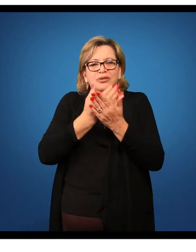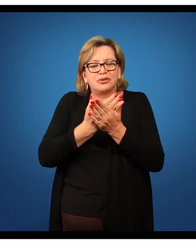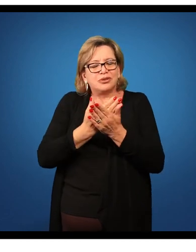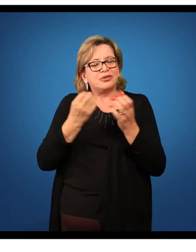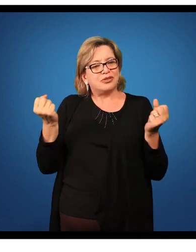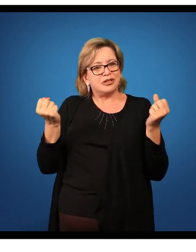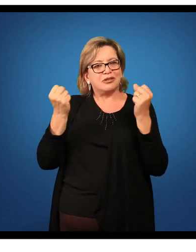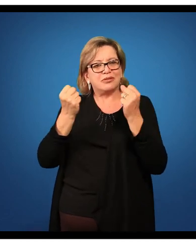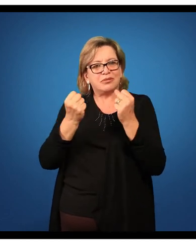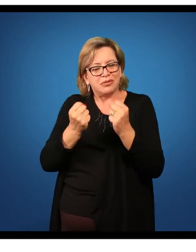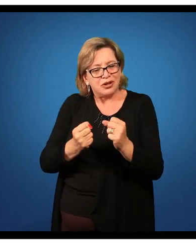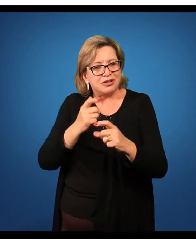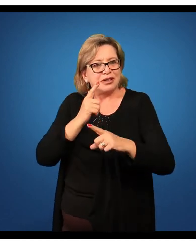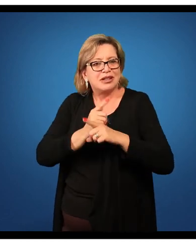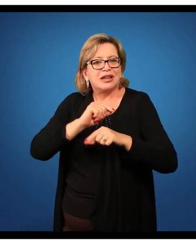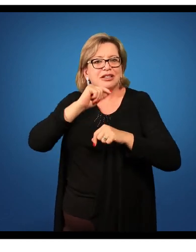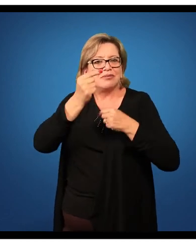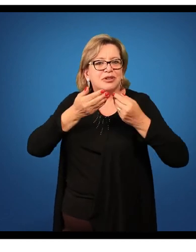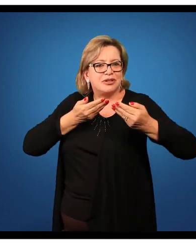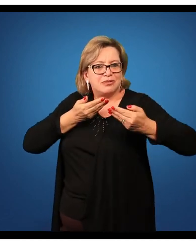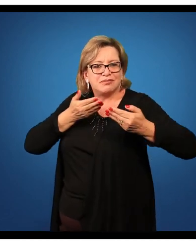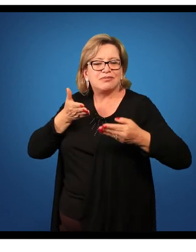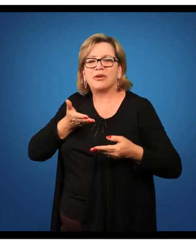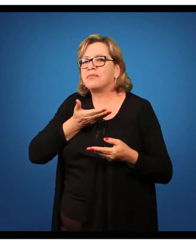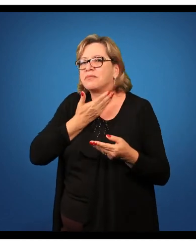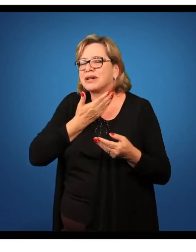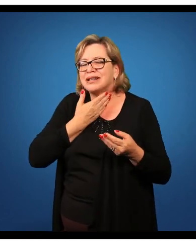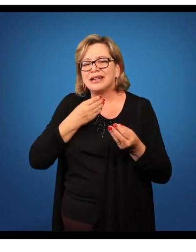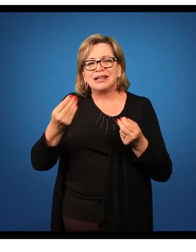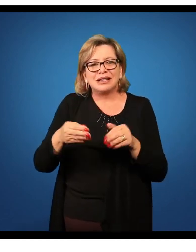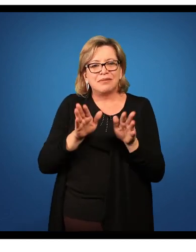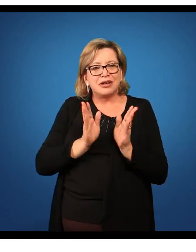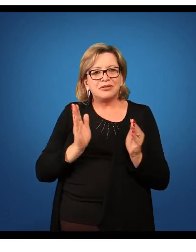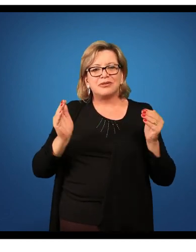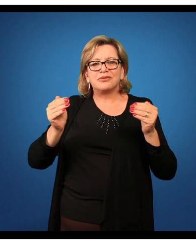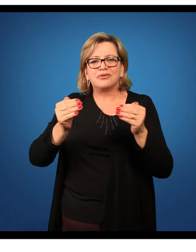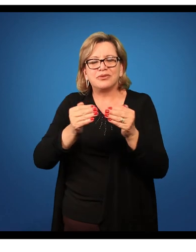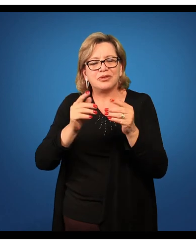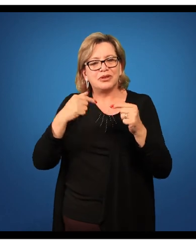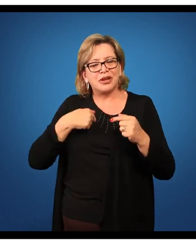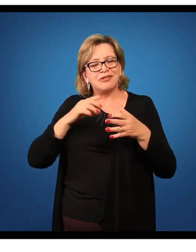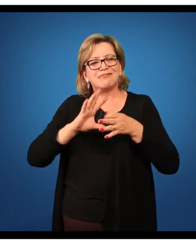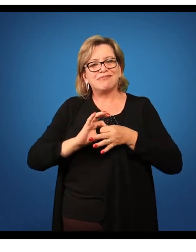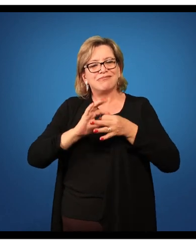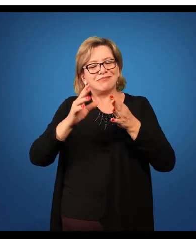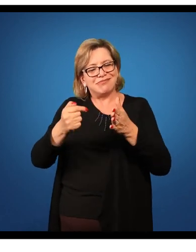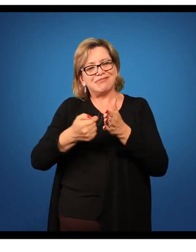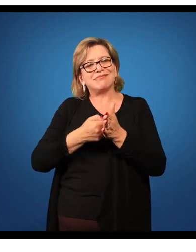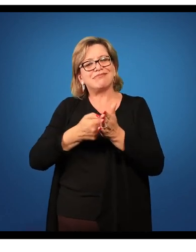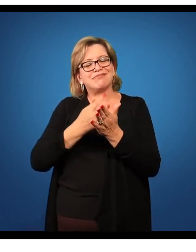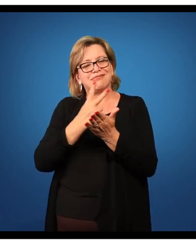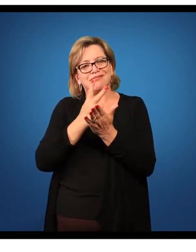então no chat no fórum e estou sempre à disposição obrigado